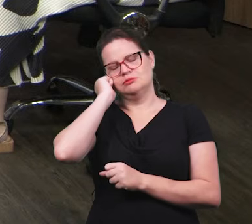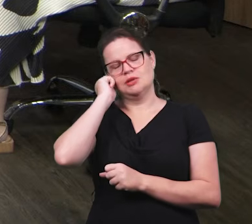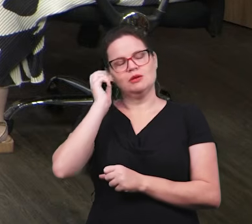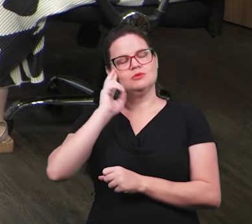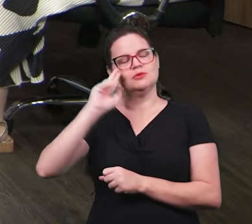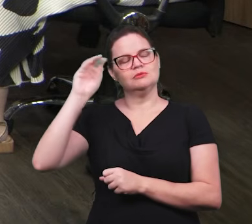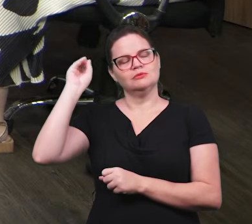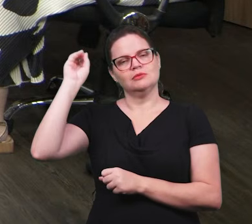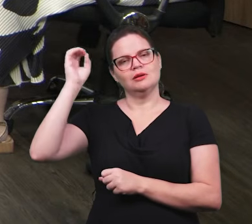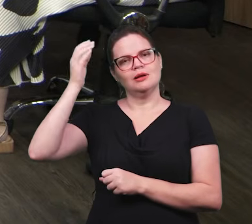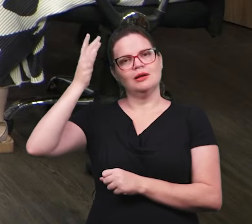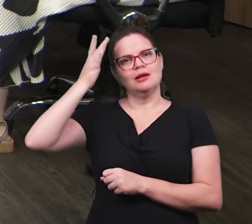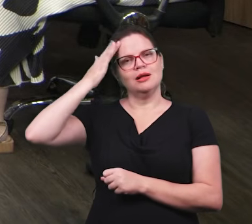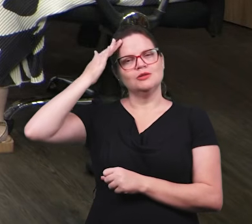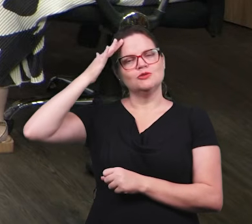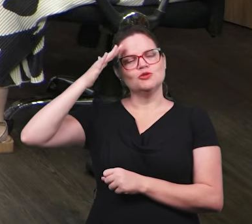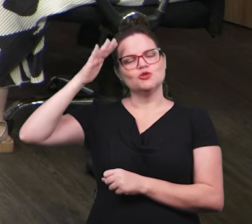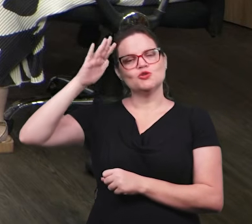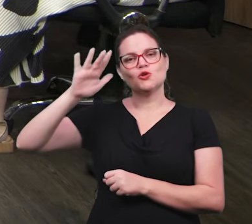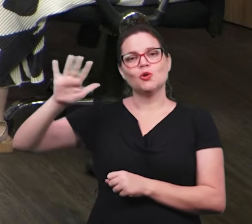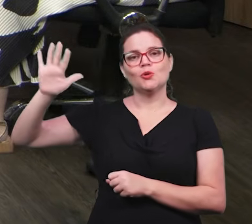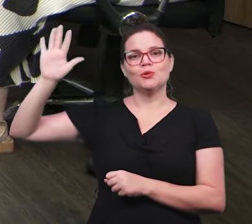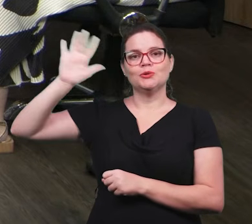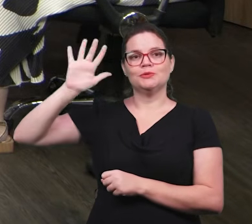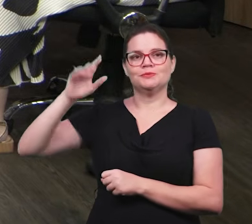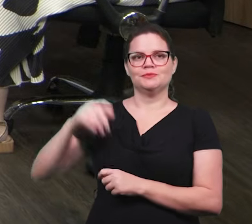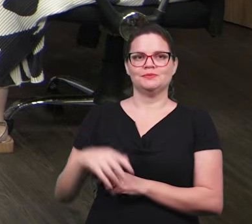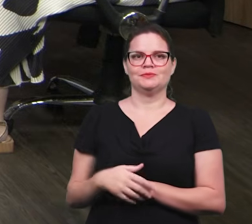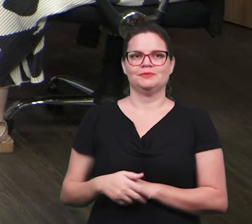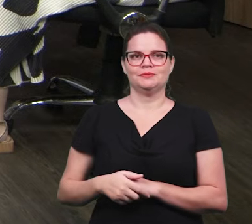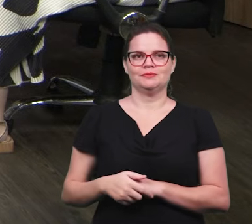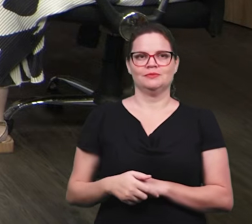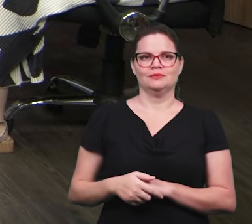eu soube de um sonho. Tive um sonho que eu encontrava com